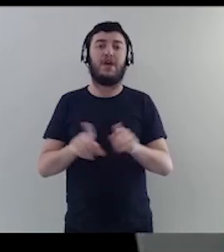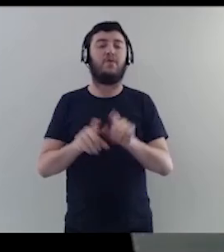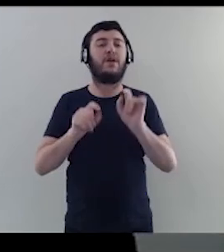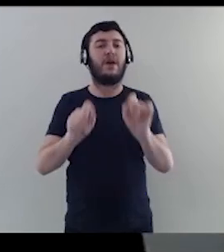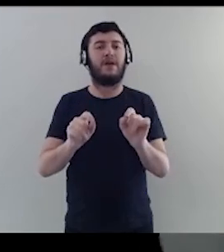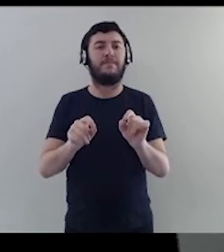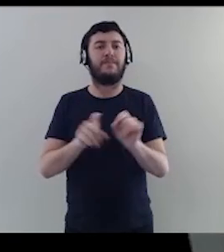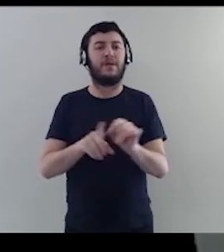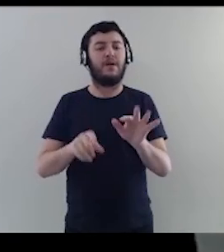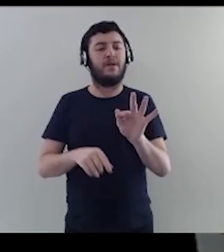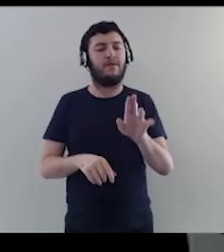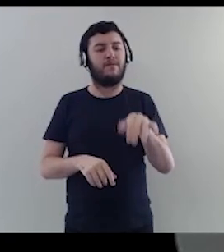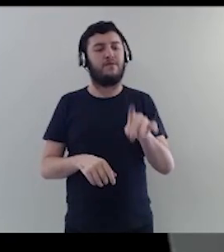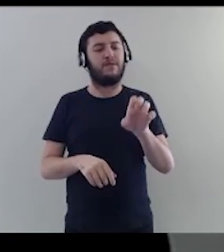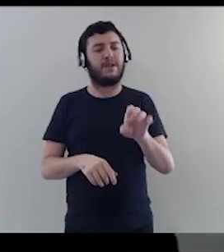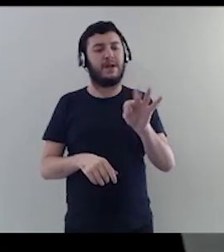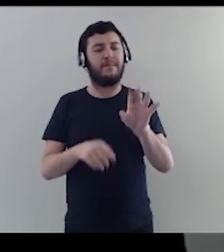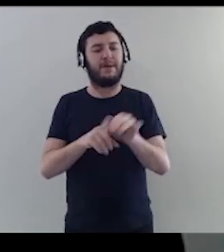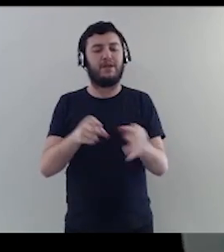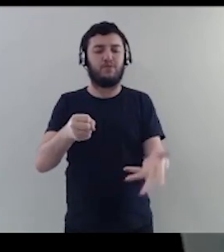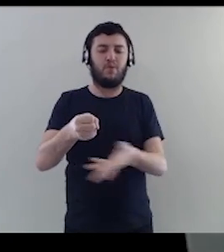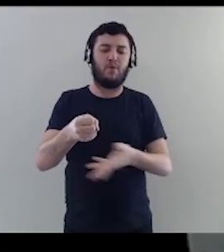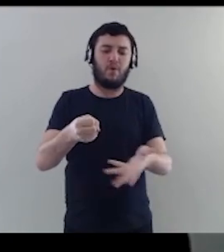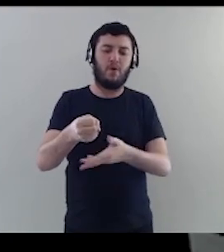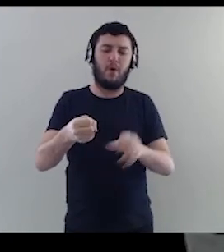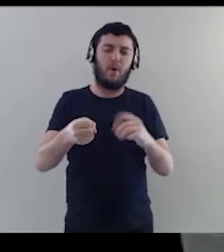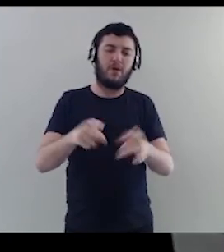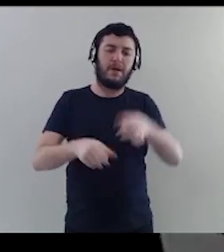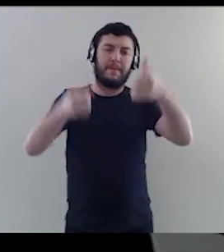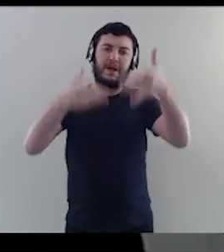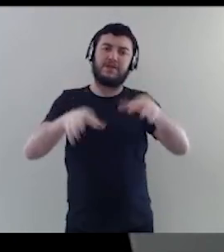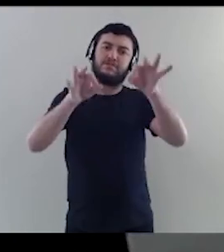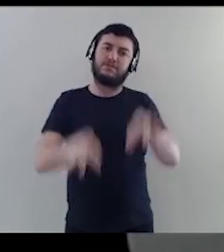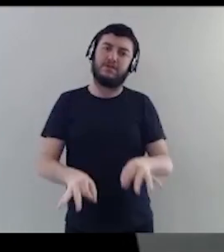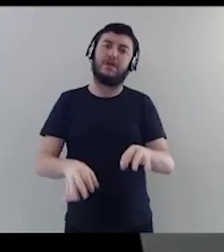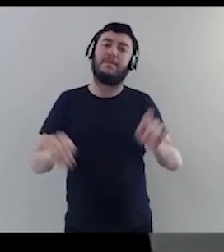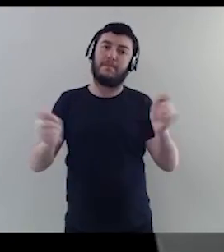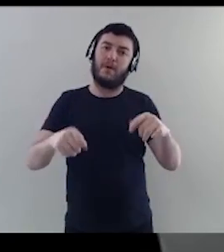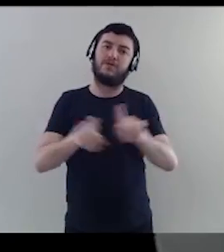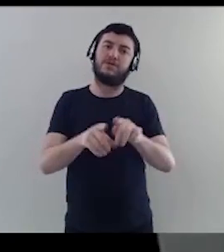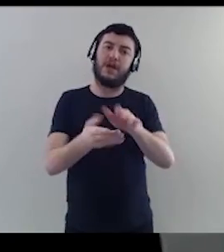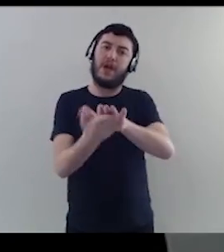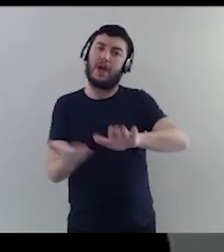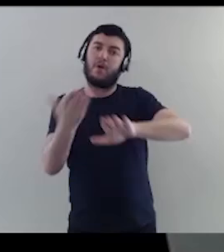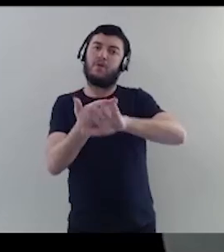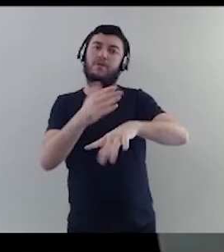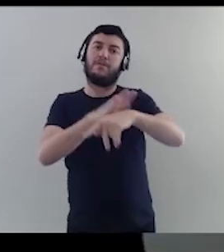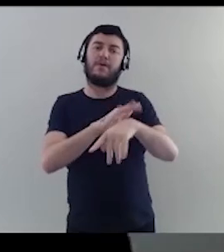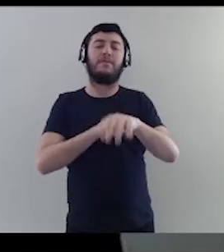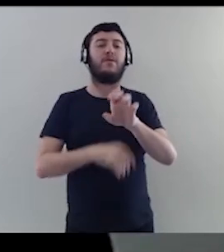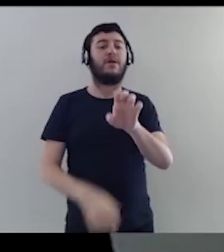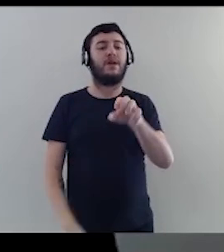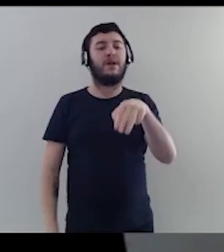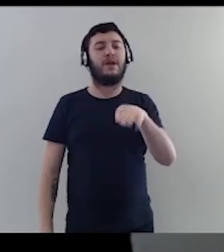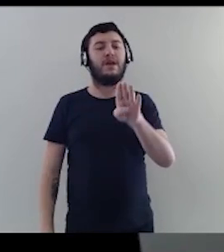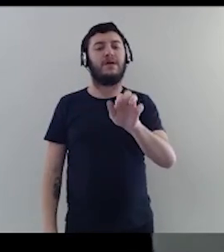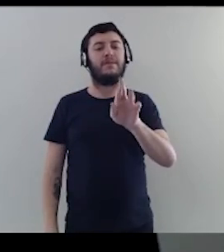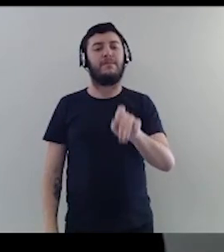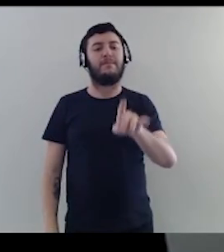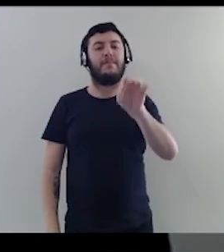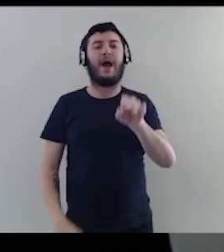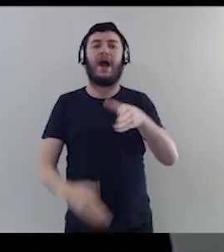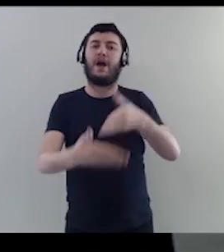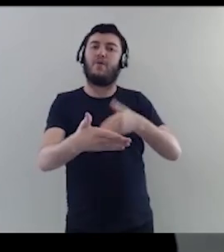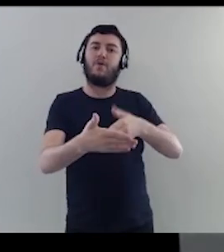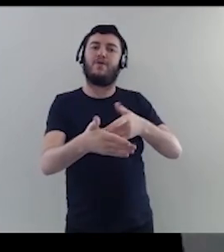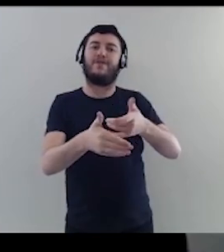impugnada mediante embargos de declaração. Ora, eu chamaria também a atenção, e isso é bastante importante,